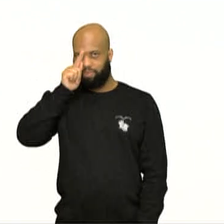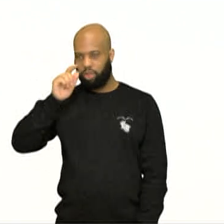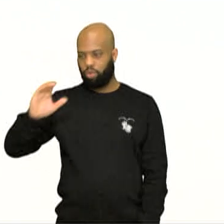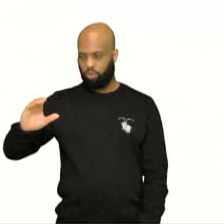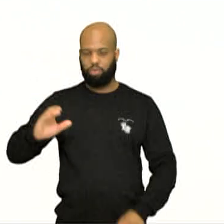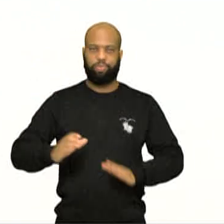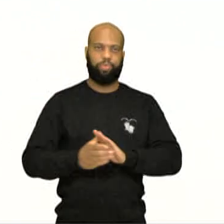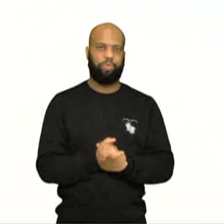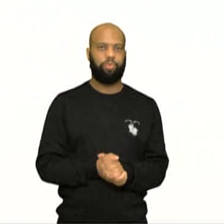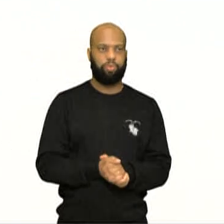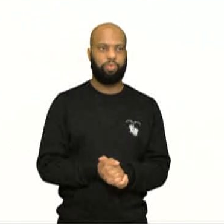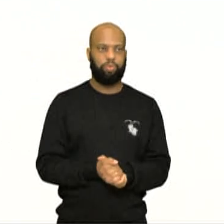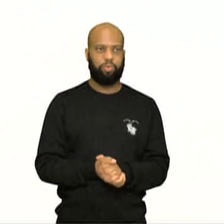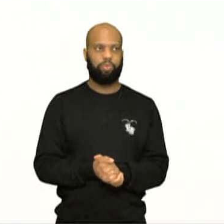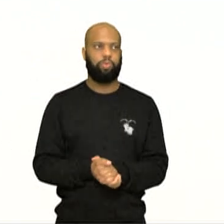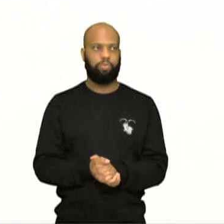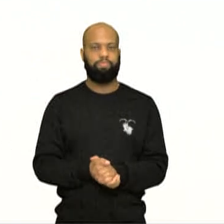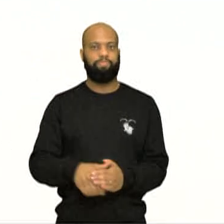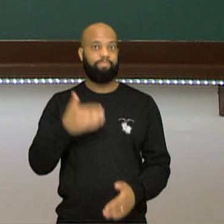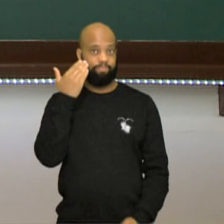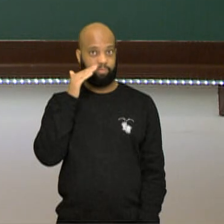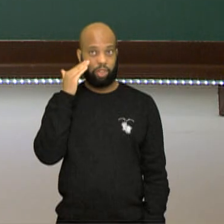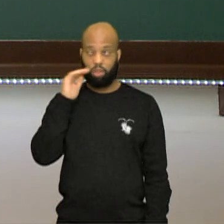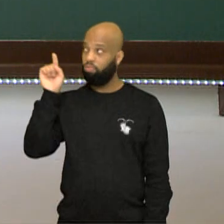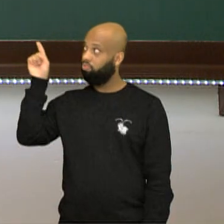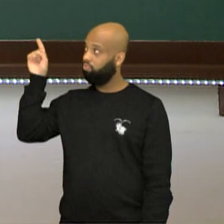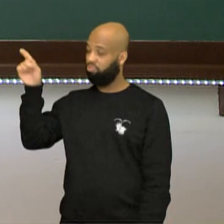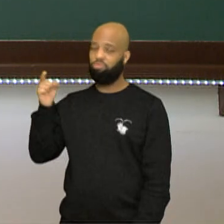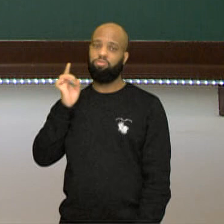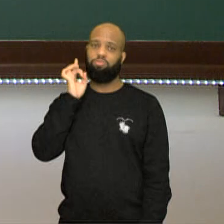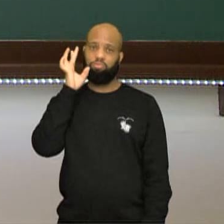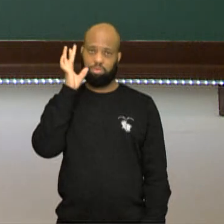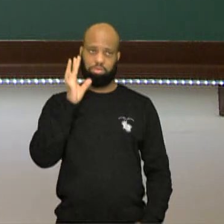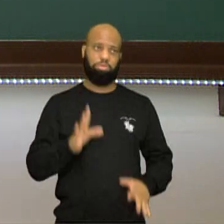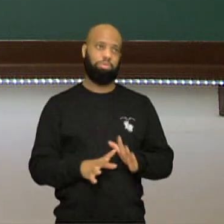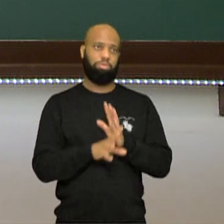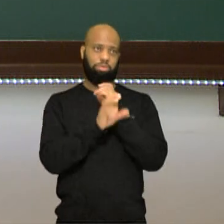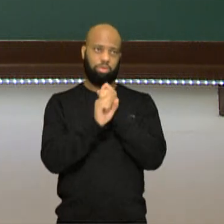microcoulombs de carga elétrica. Bem tranquilinho para calcular, né, gente?